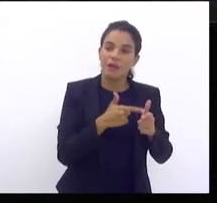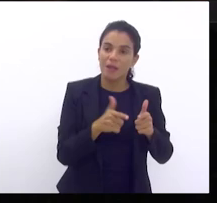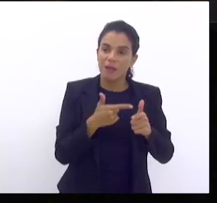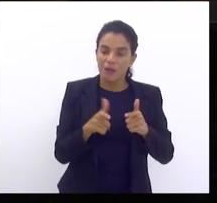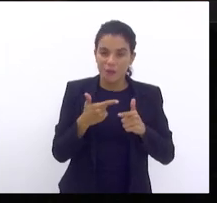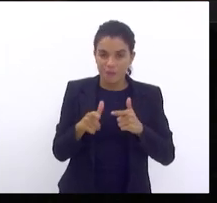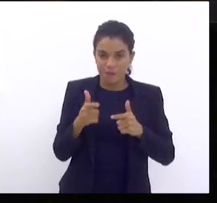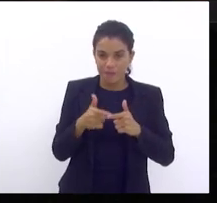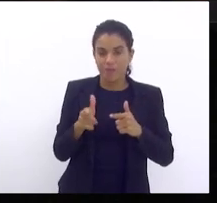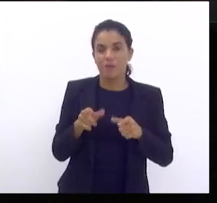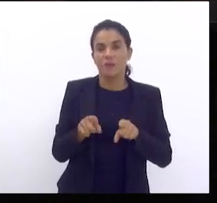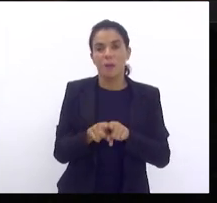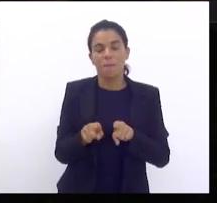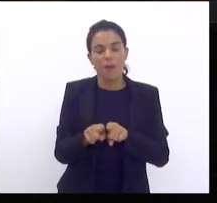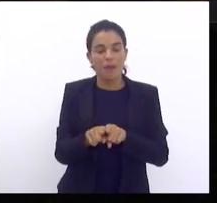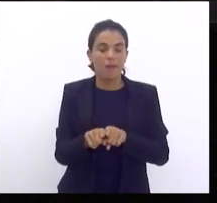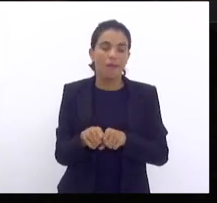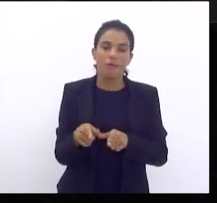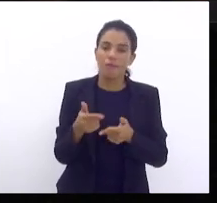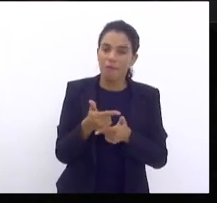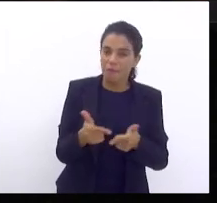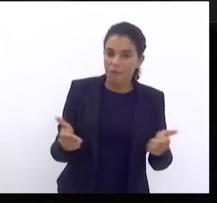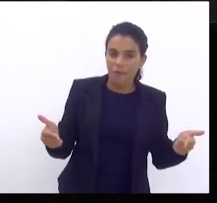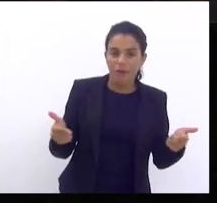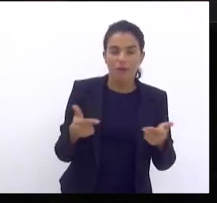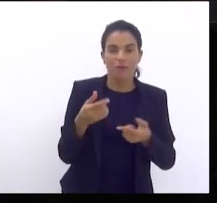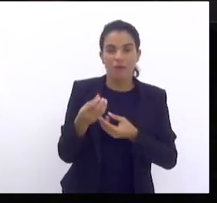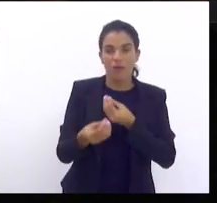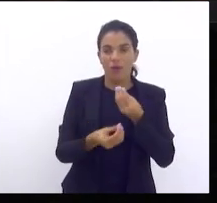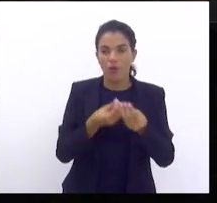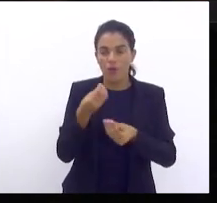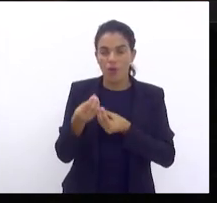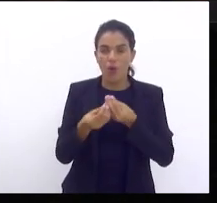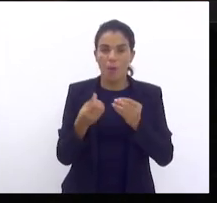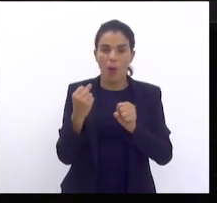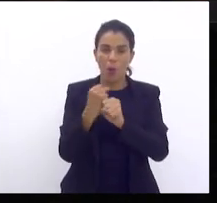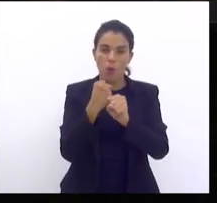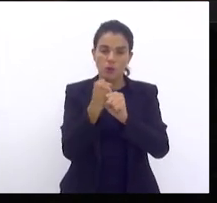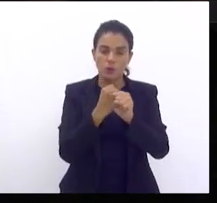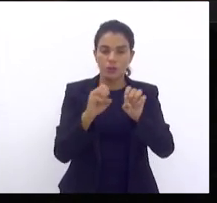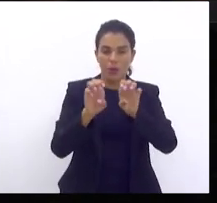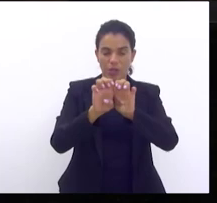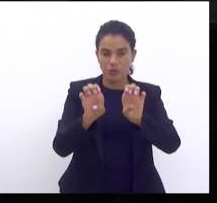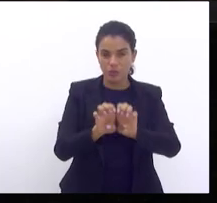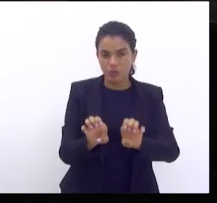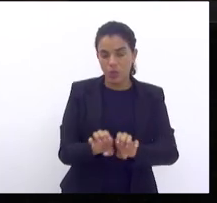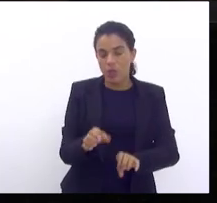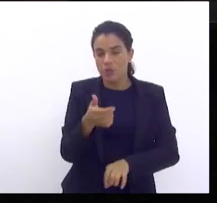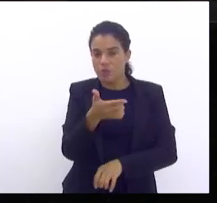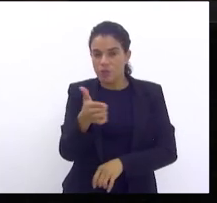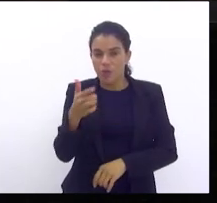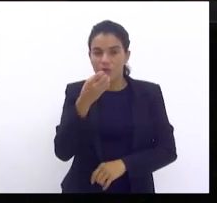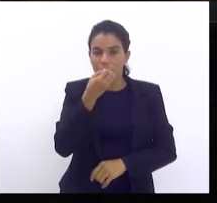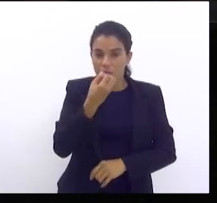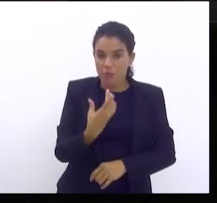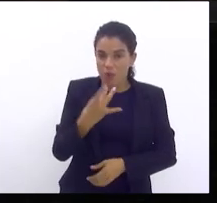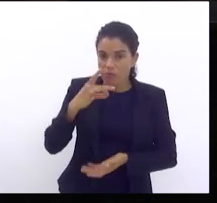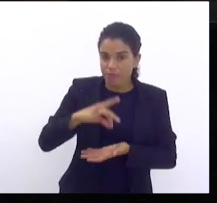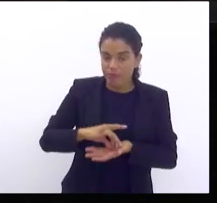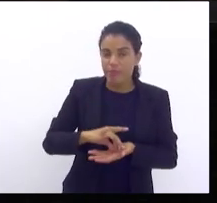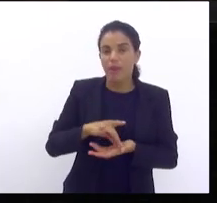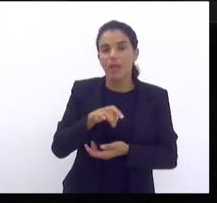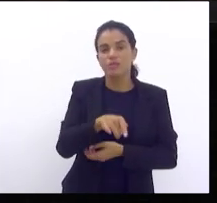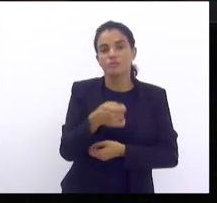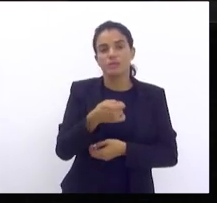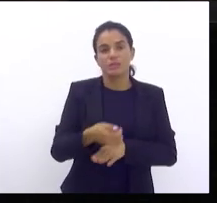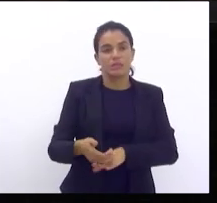vertedouros também não tiverem bem dimensionados a sua estrutura não tiver bem sólida isso tem